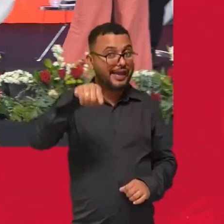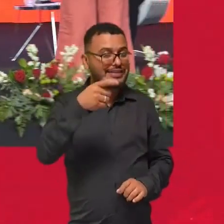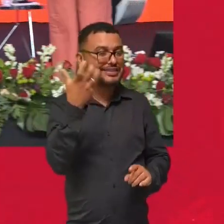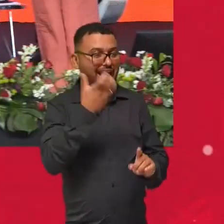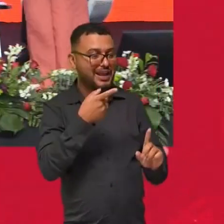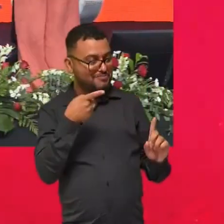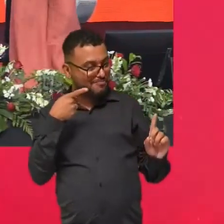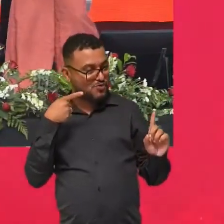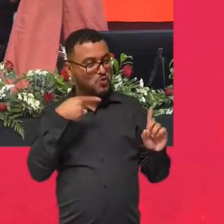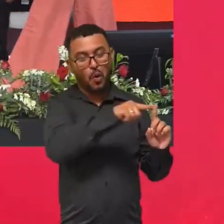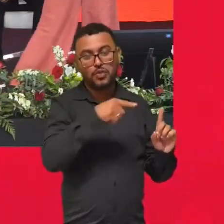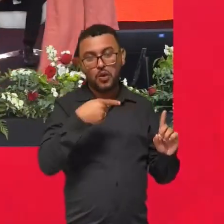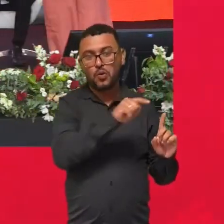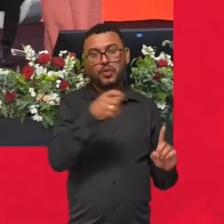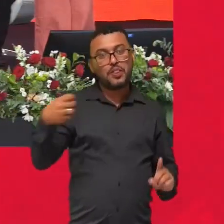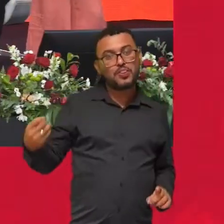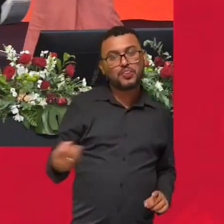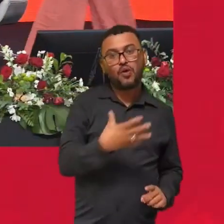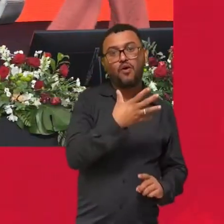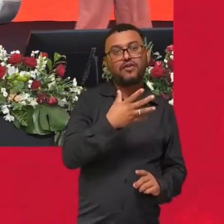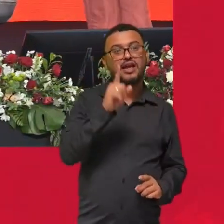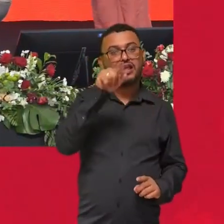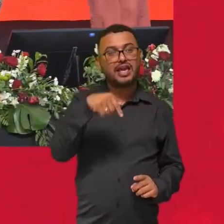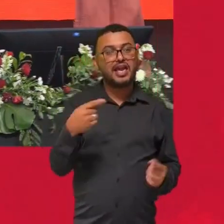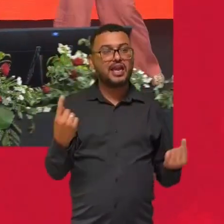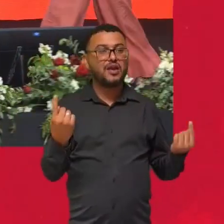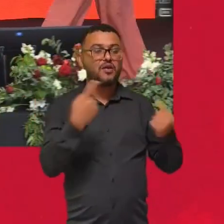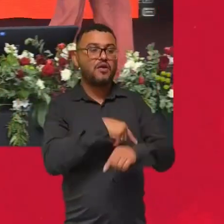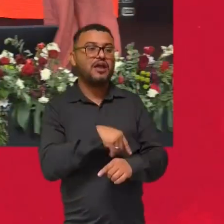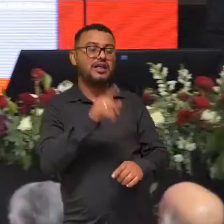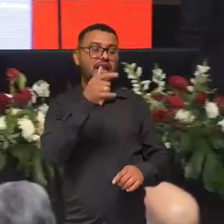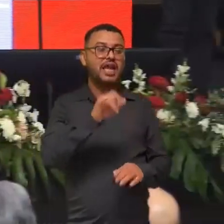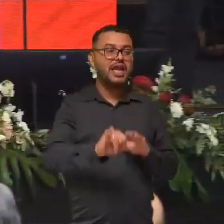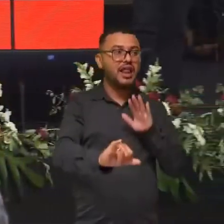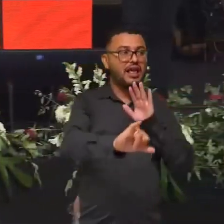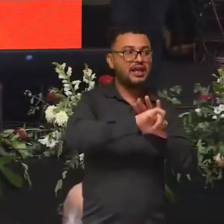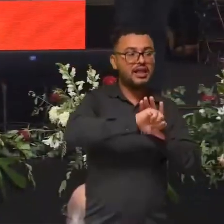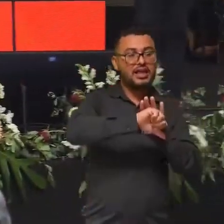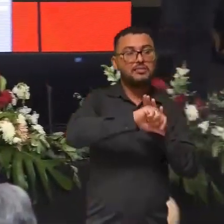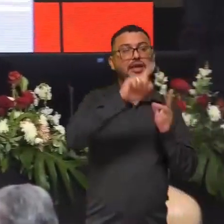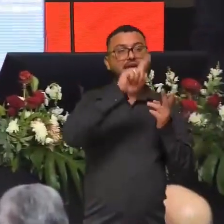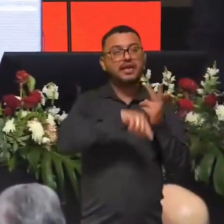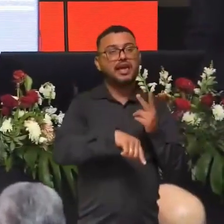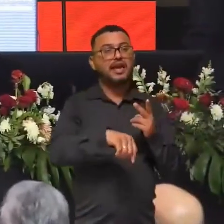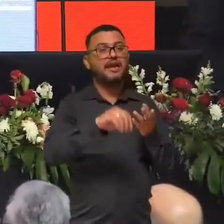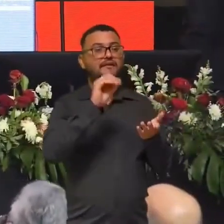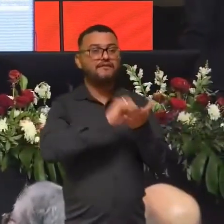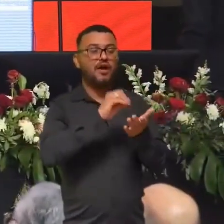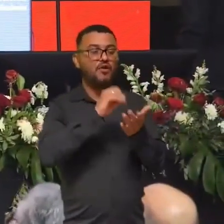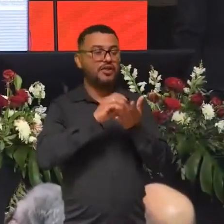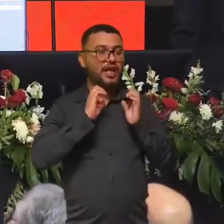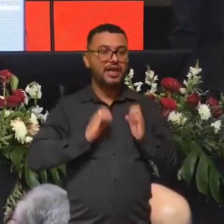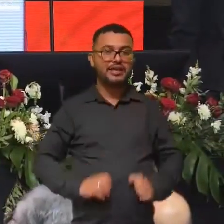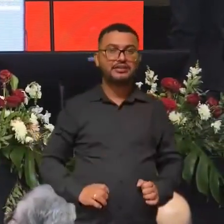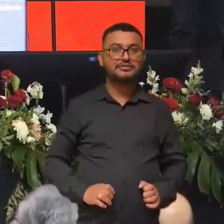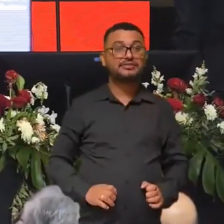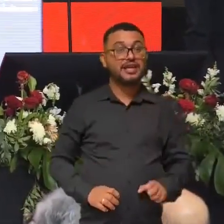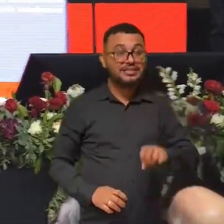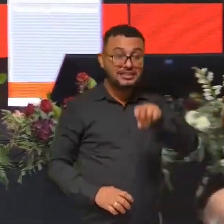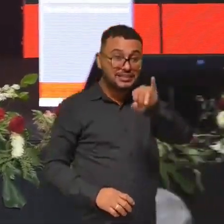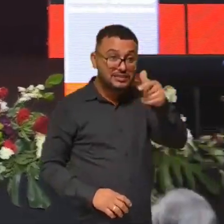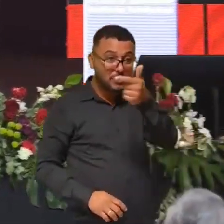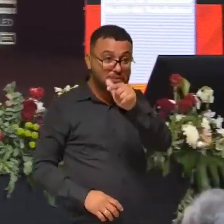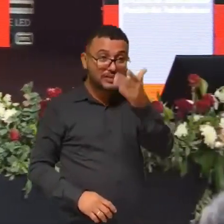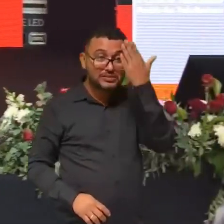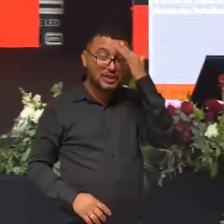uma controvérsia, querem uma imoralidade, querem uma ilegalidade, querem uma patetice. Então, se eu não sei disso, eu vou esquecer